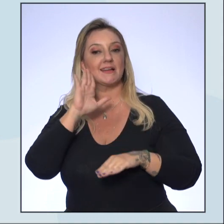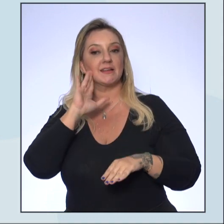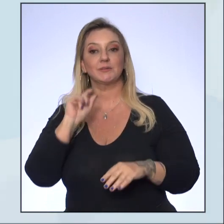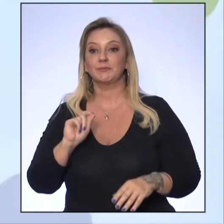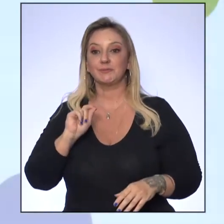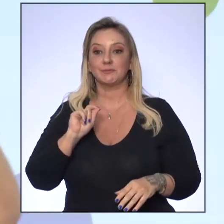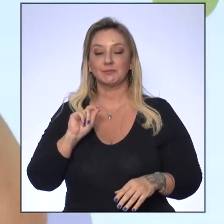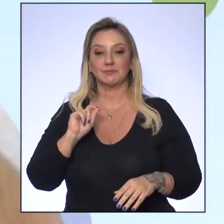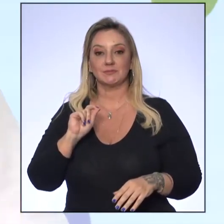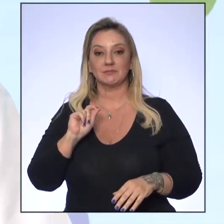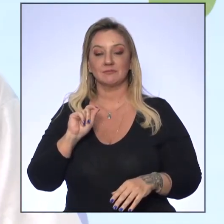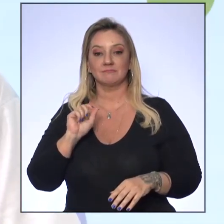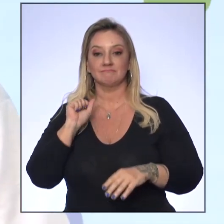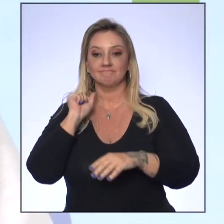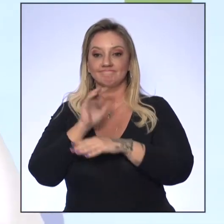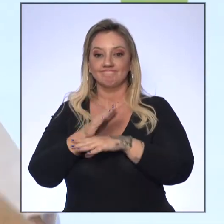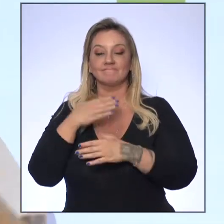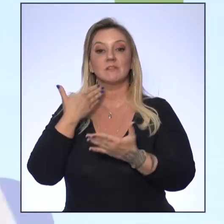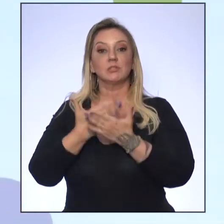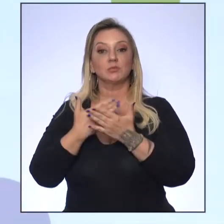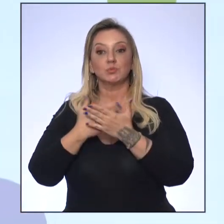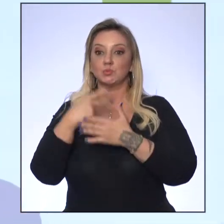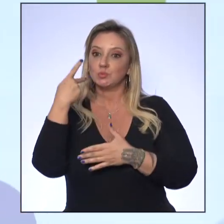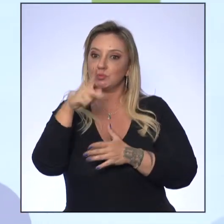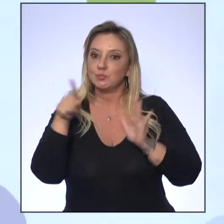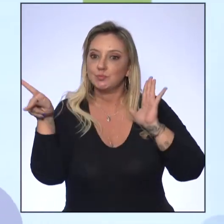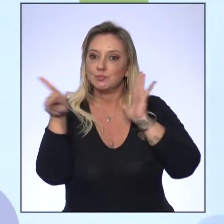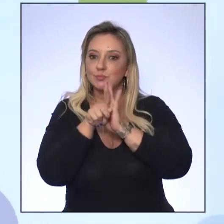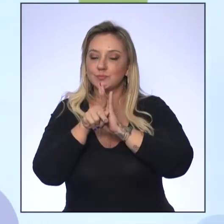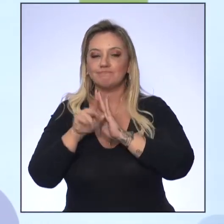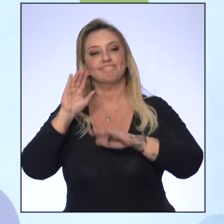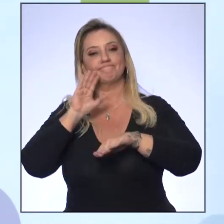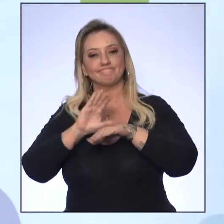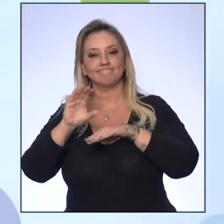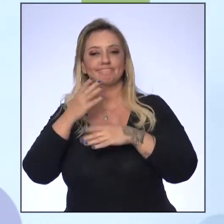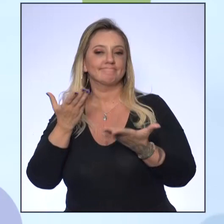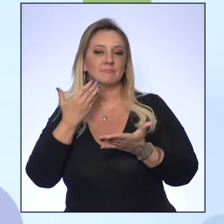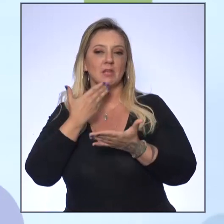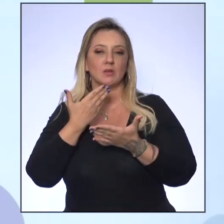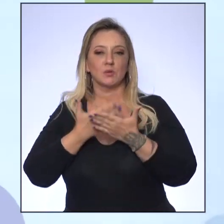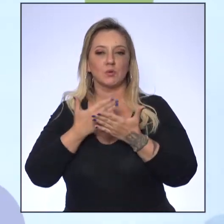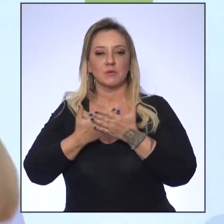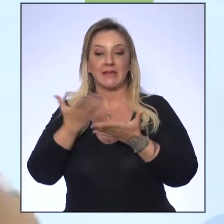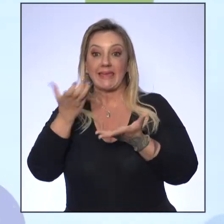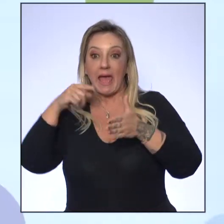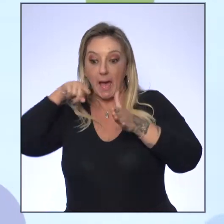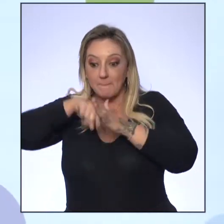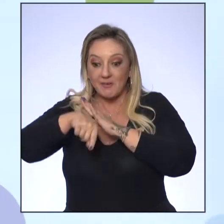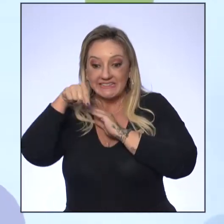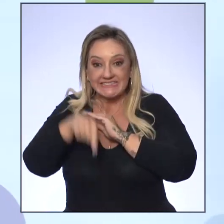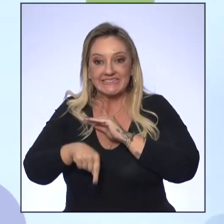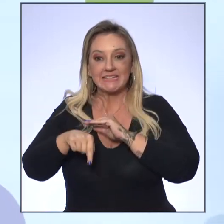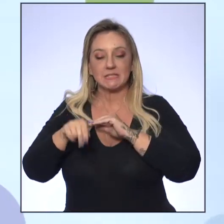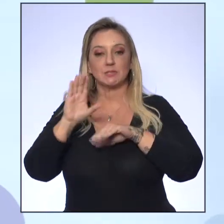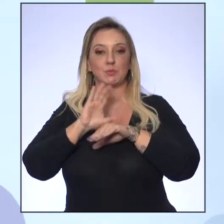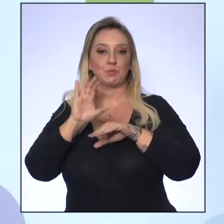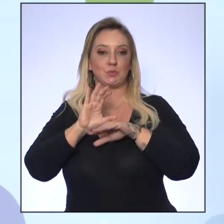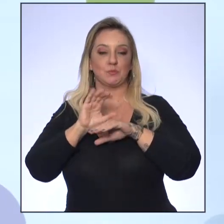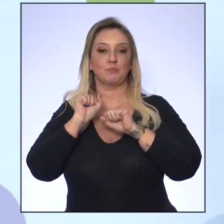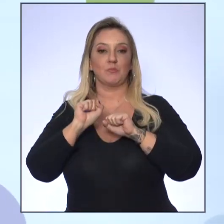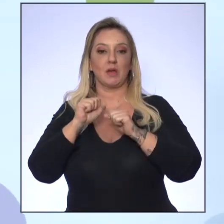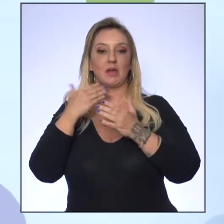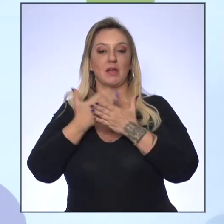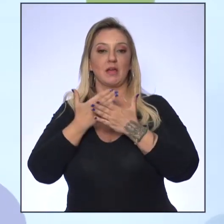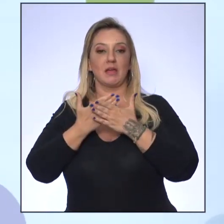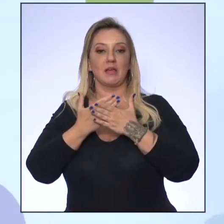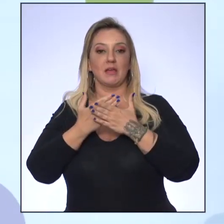é a partir do seu próprio estudo. Quando você está fazendo um curso e você quer, por exemplo, se aprofundar no conhecimento, você pode fazer algo